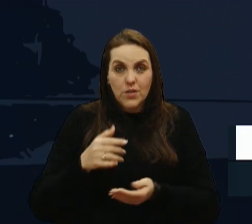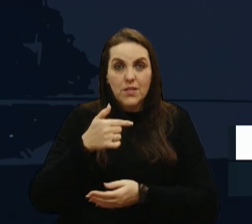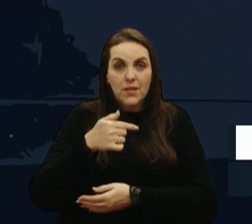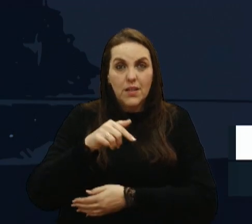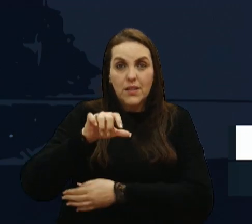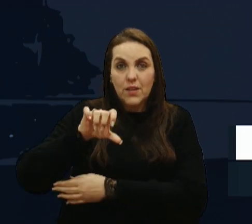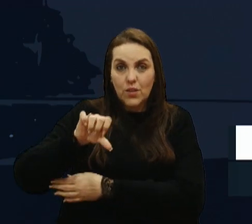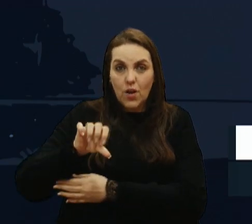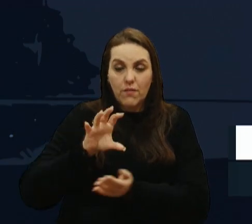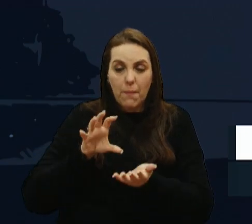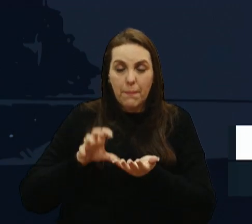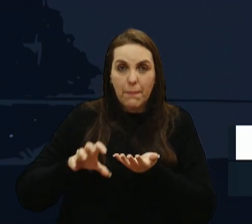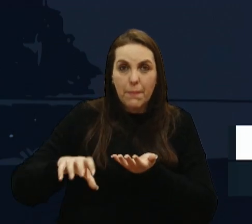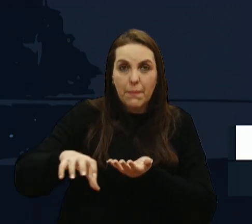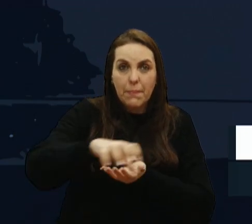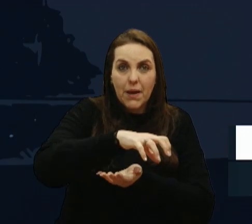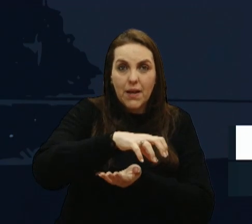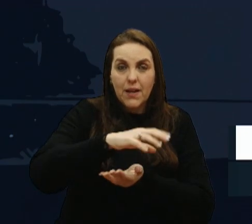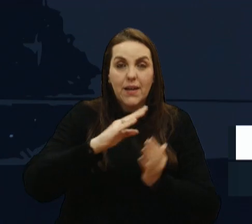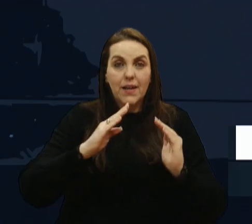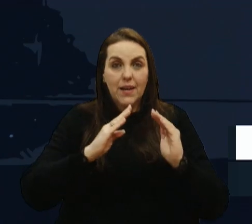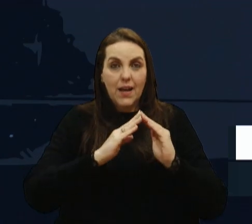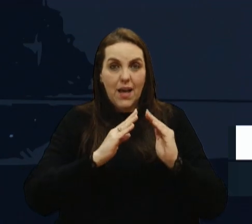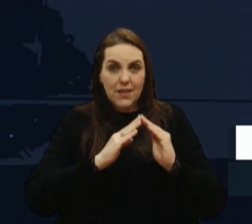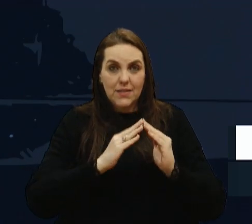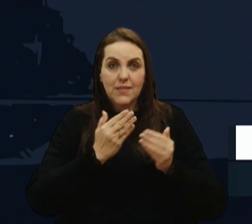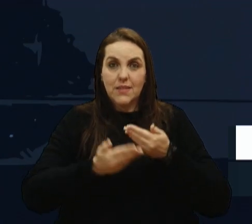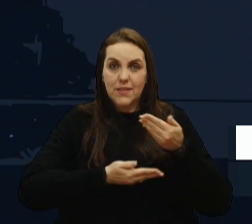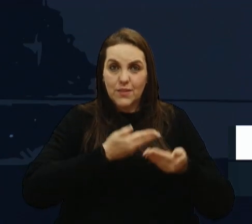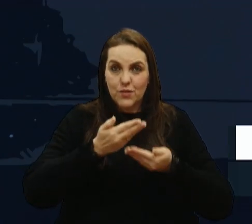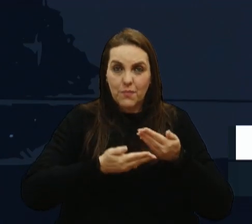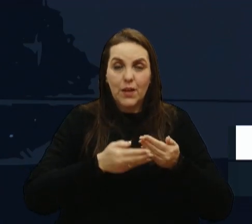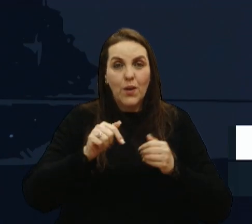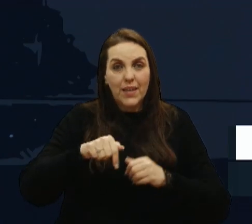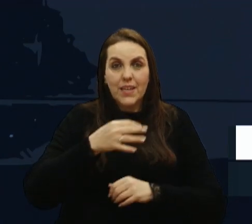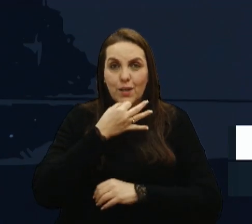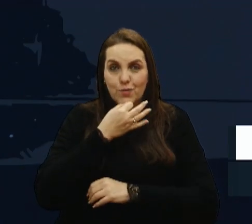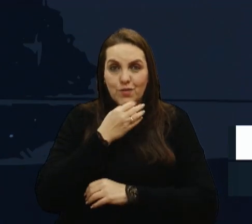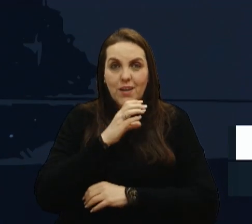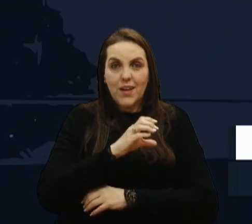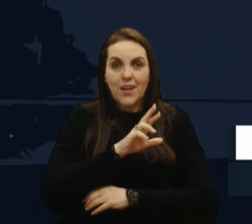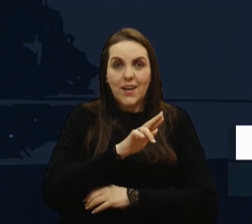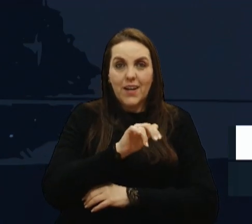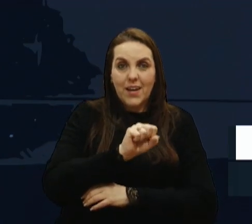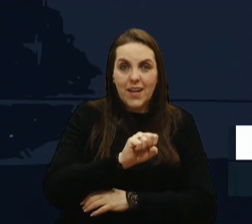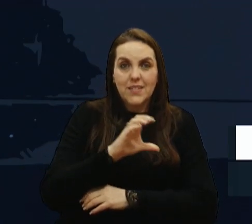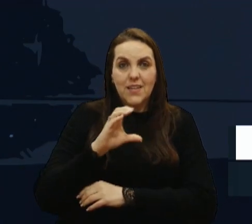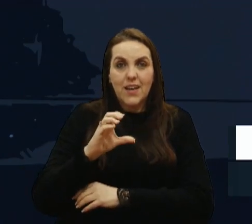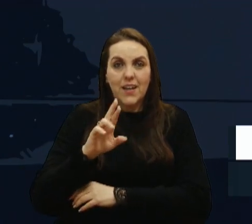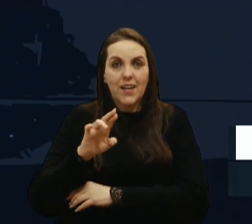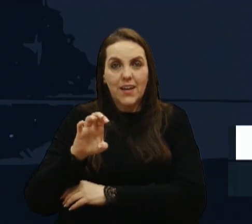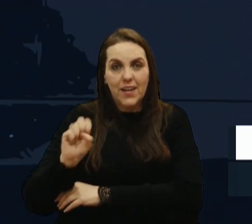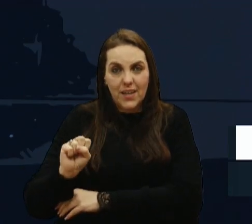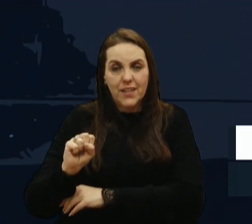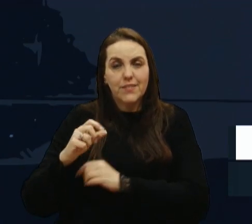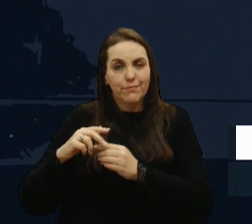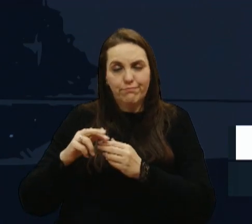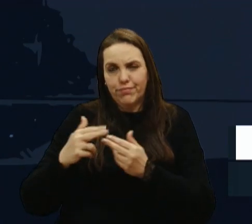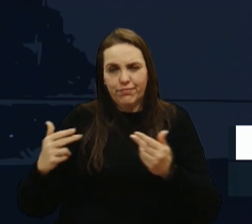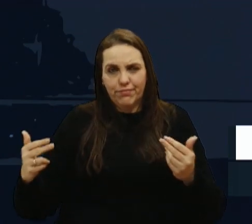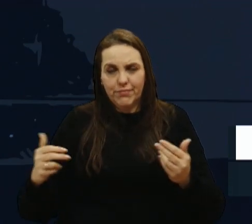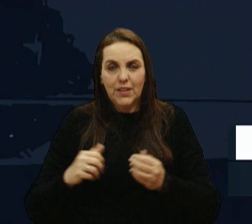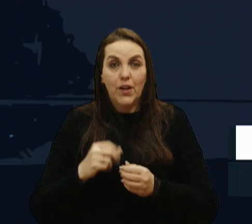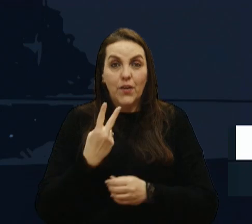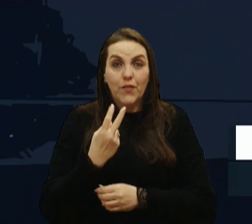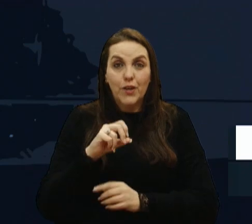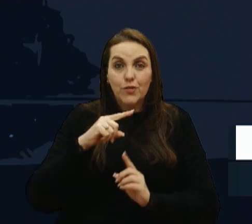unidades, ou seja, casas aqui em Caxias, contando CRAS, CREAS e assim por diante. E 20